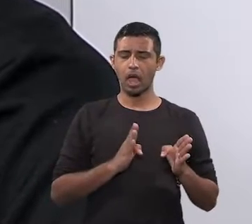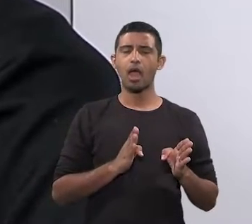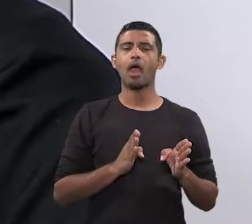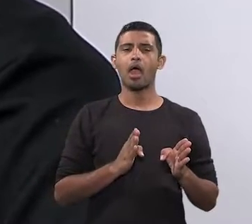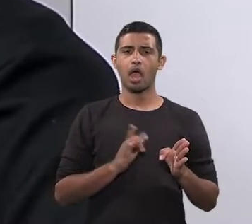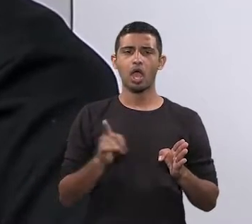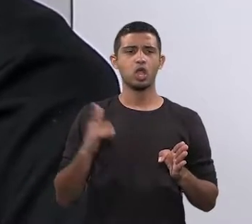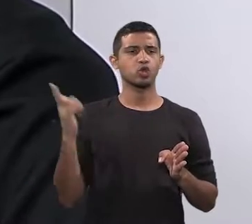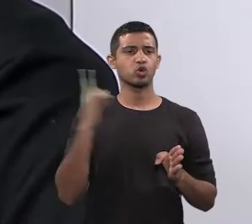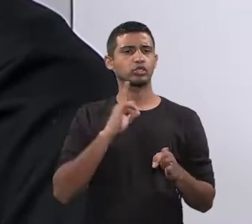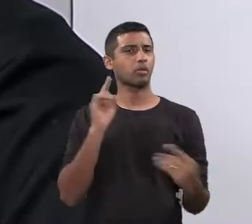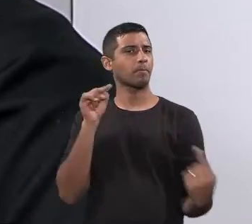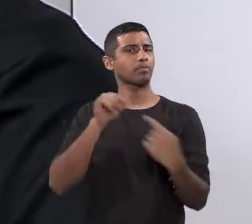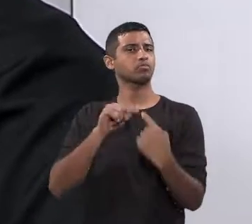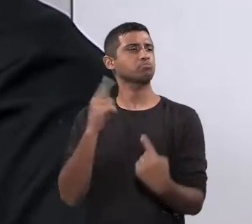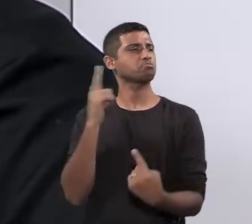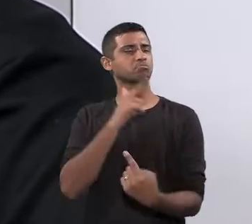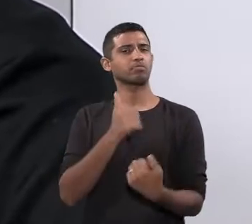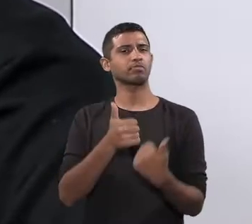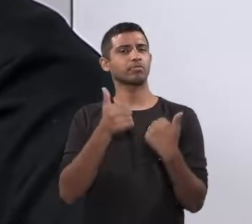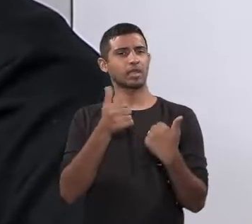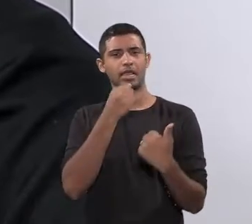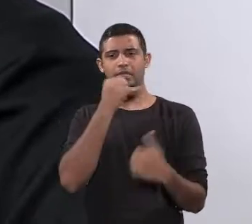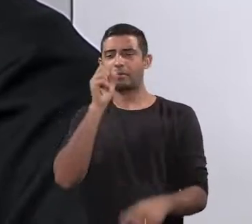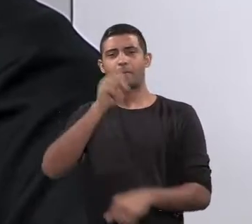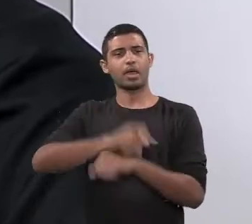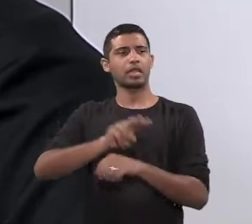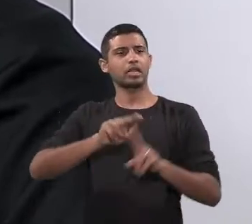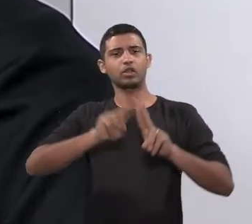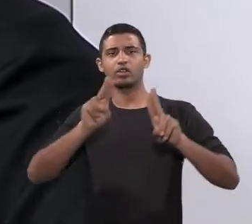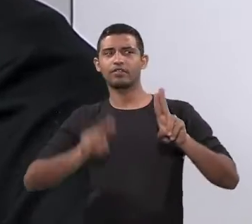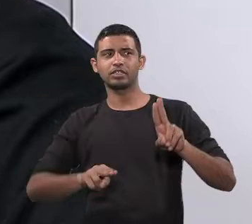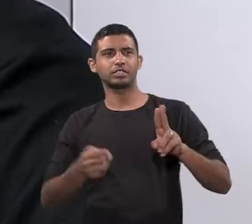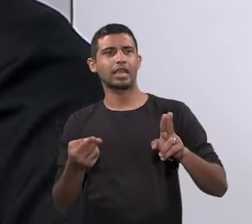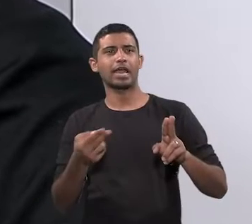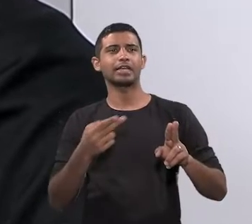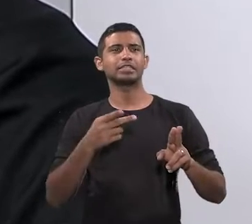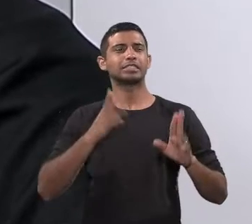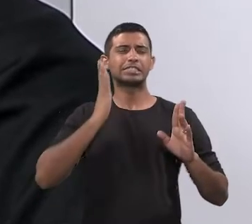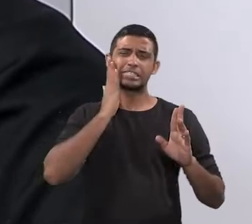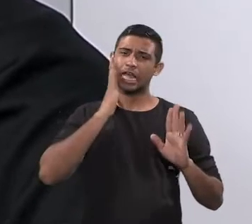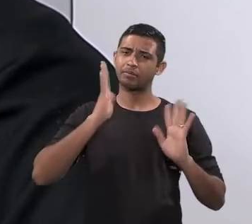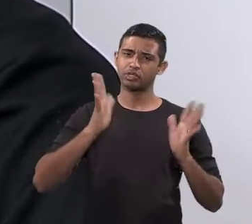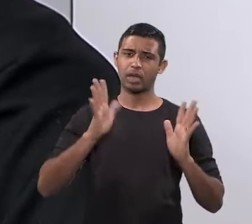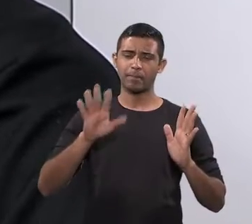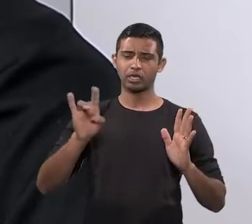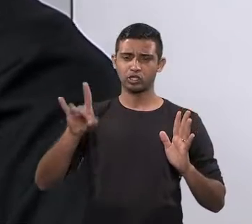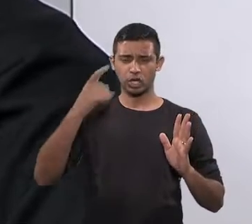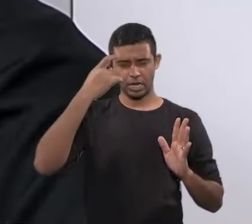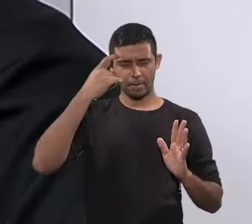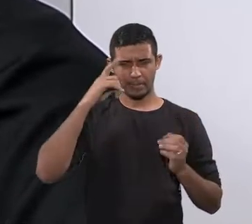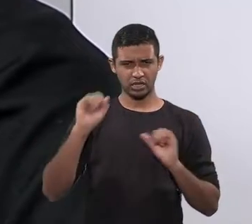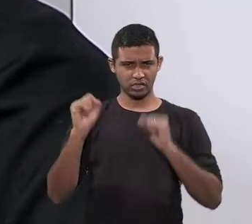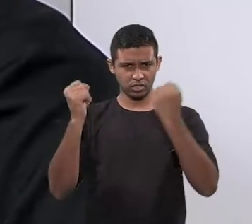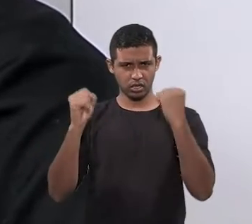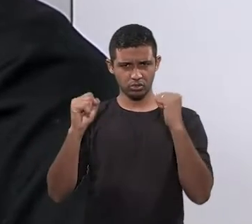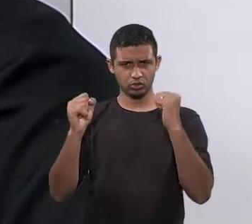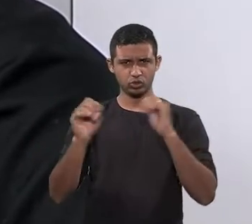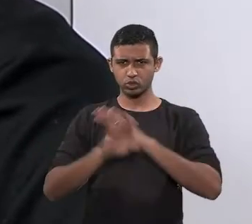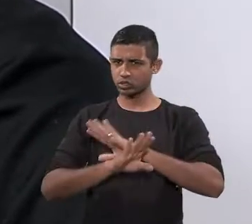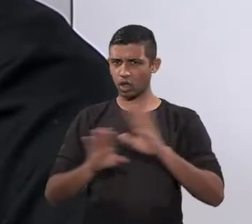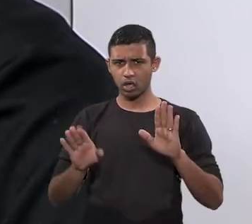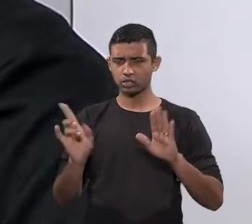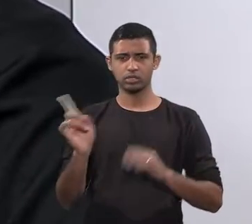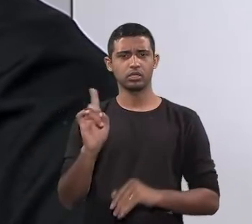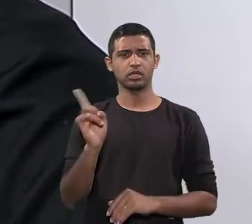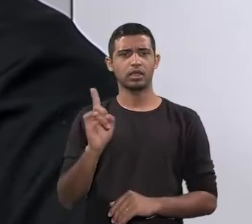estruturar, ele vai alcançar esse objetivo ao chegar na universidade. E não é só o aluno que quer educação física.